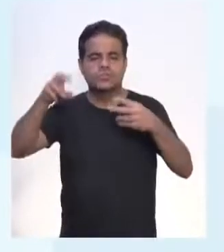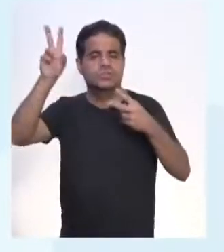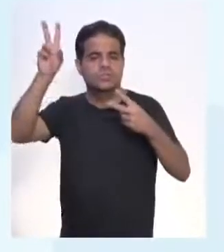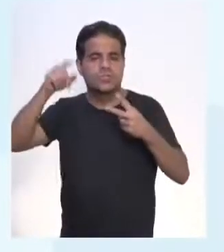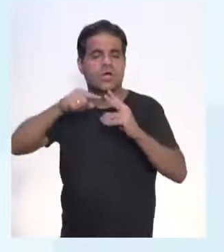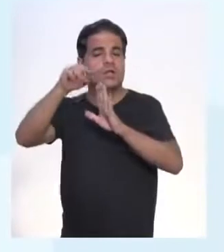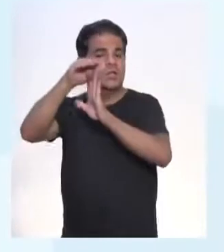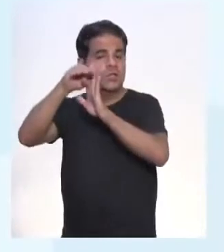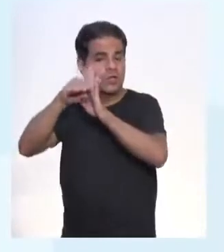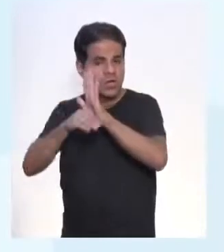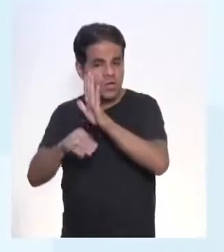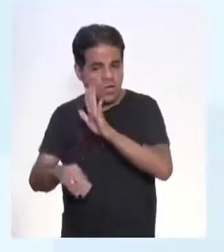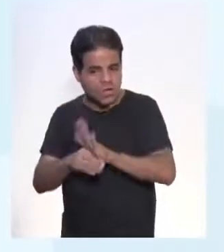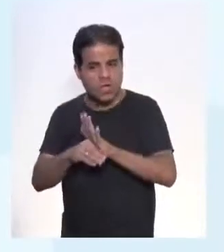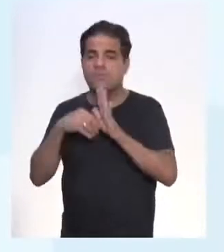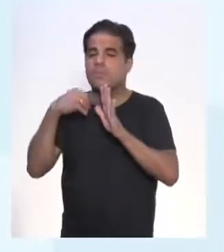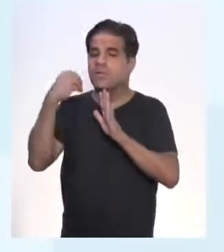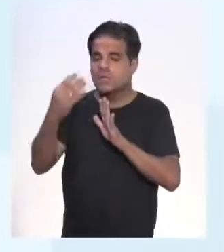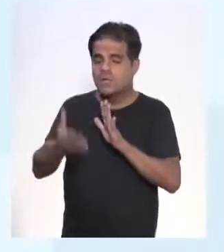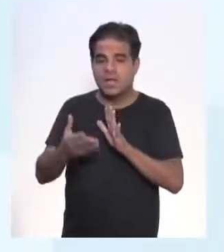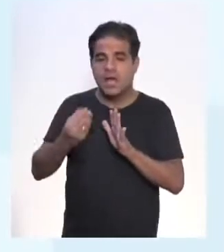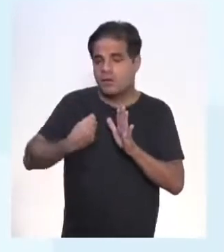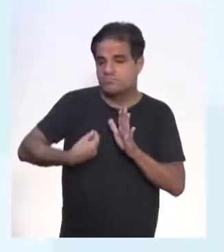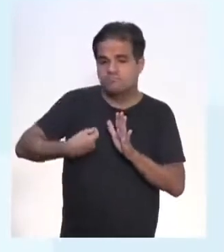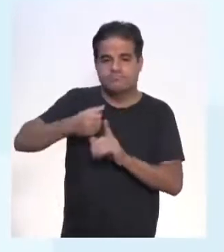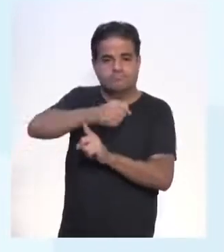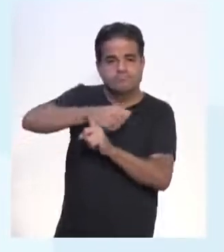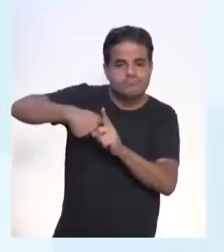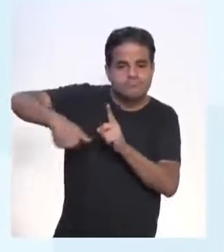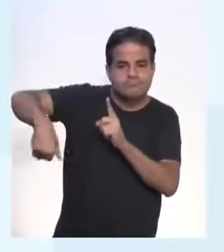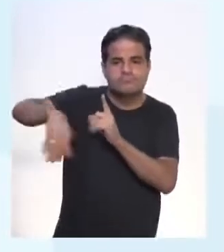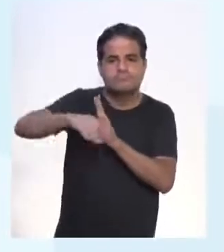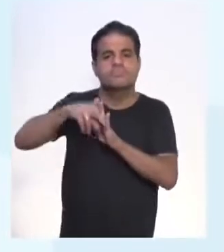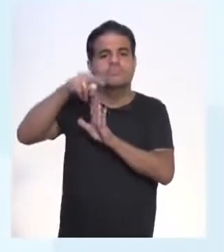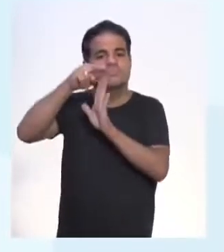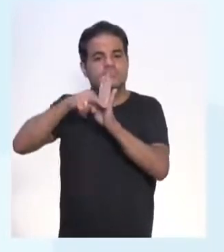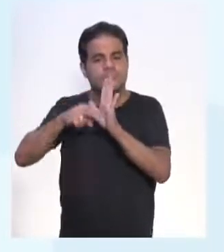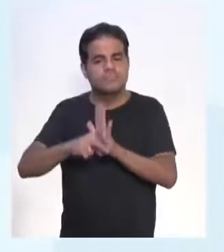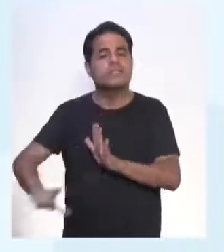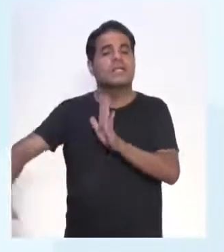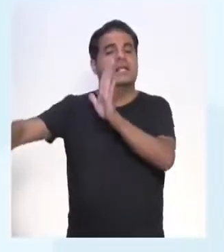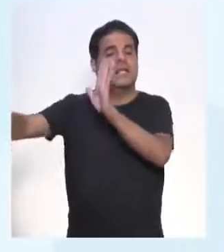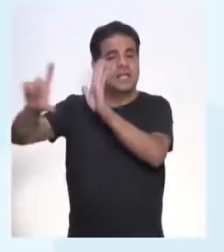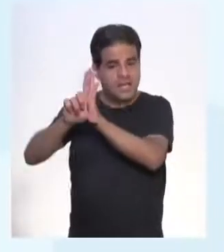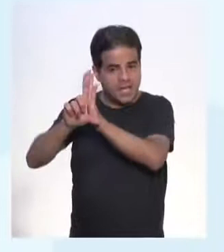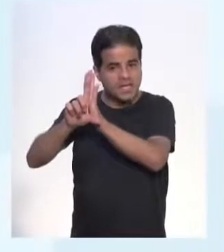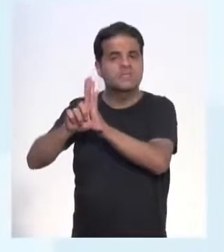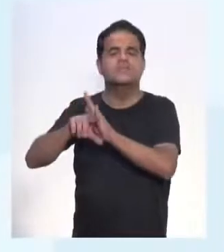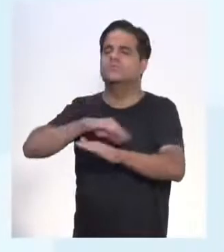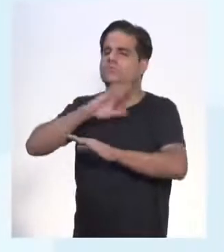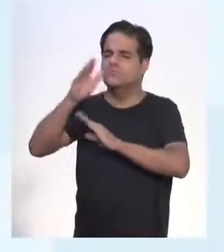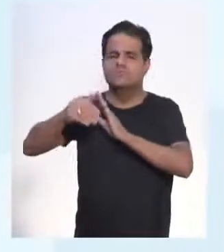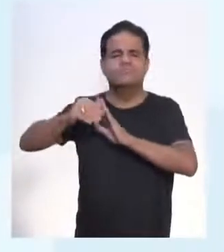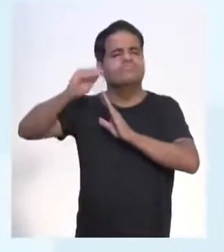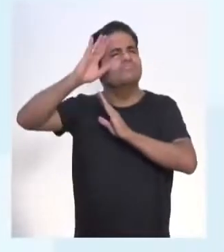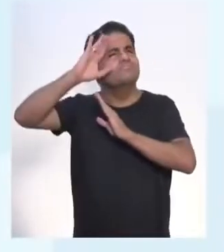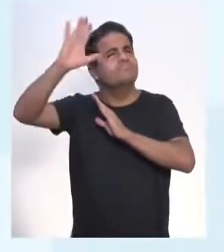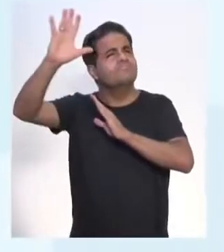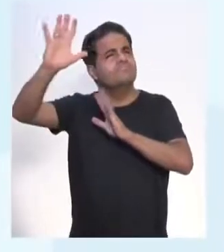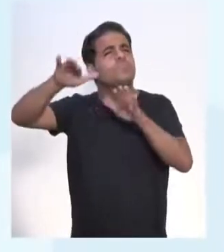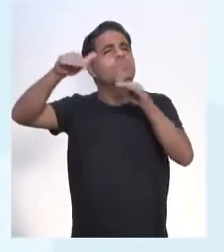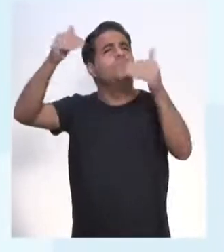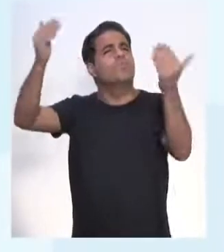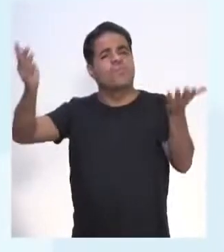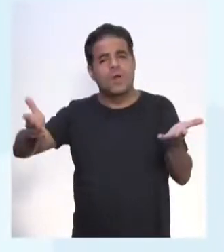normas que regulamentam a convivência social, leis, tudo isso, então pensar assim,